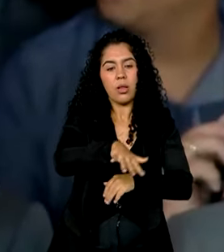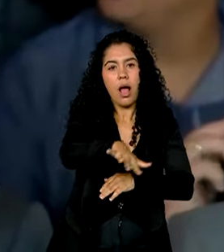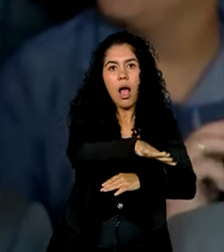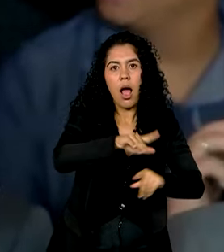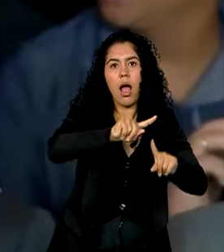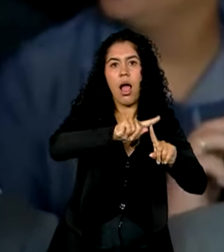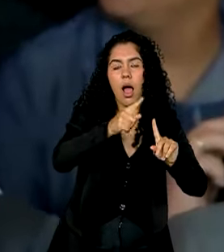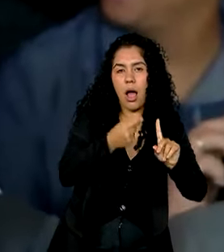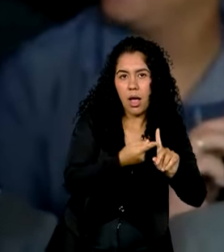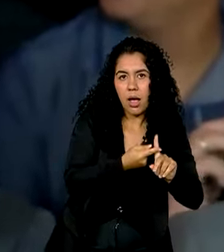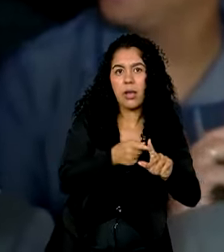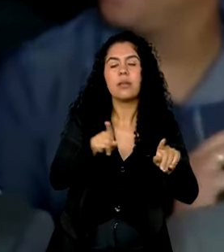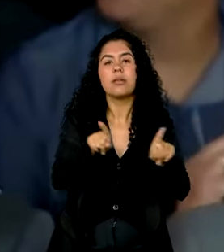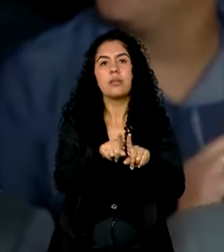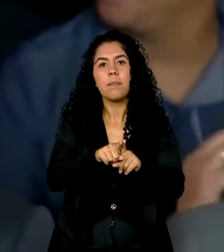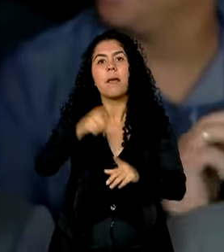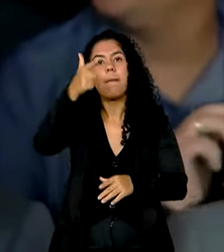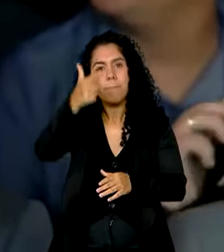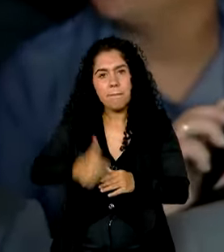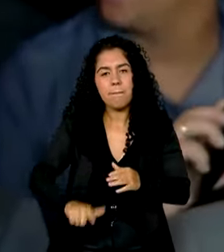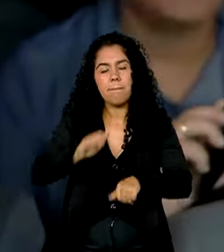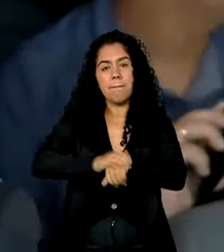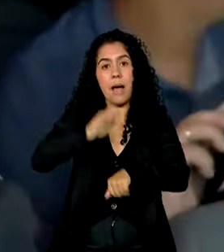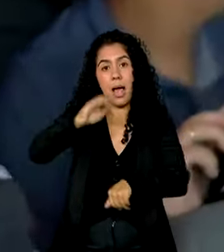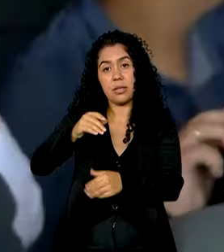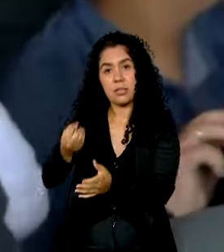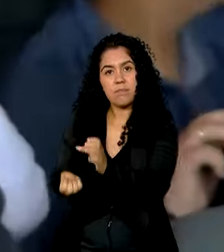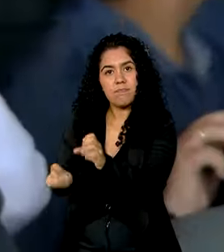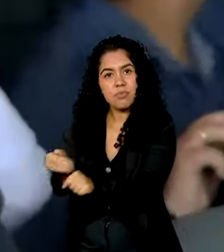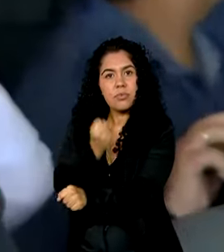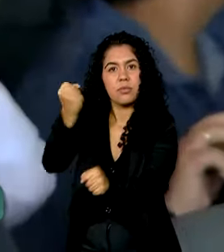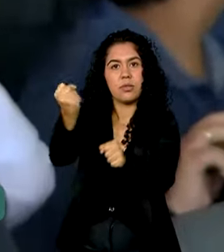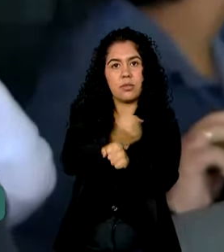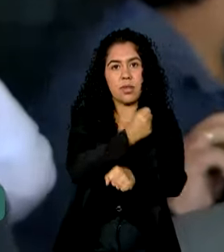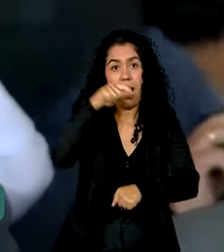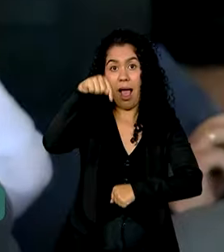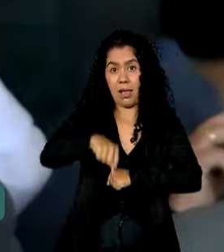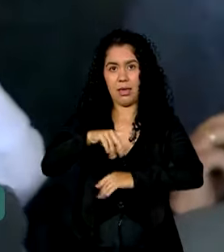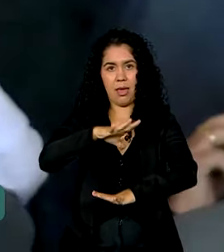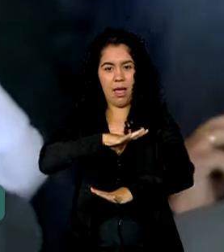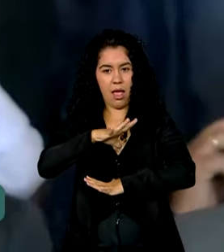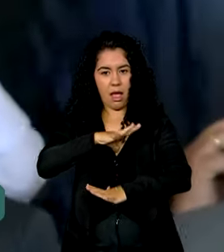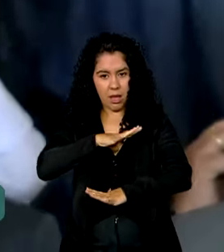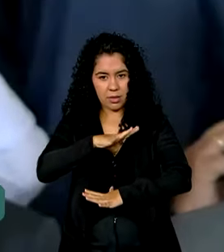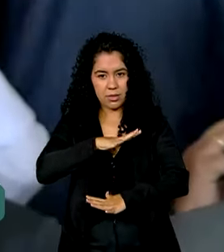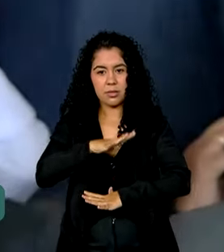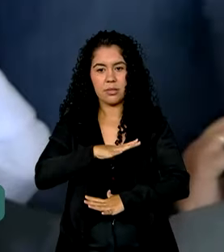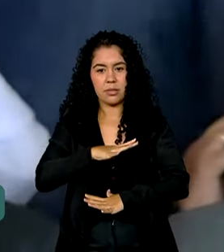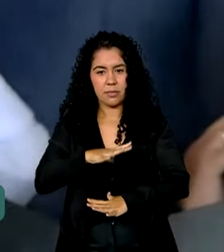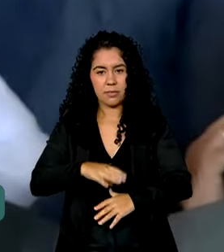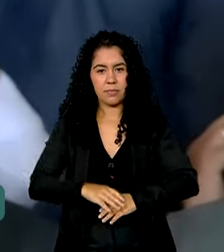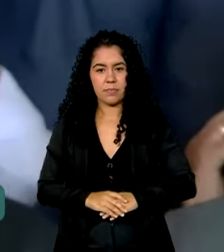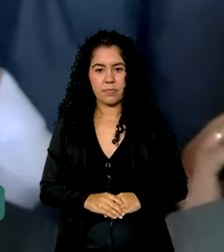e de duas unidades básicas de saúde aqui em Águas Lindas.